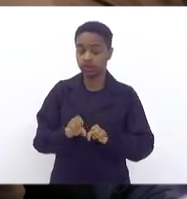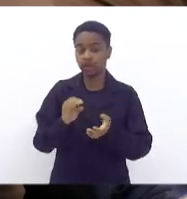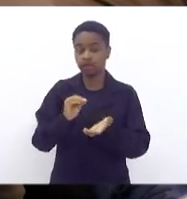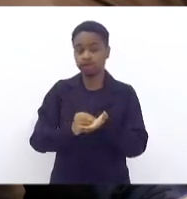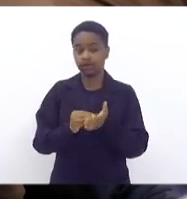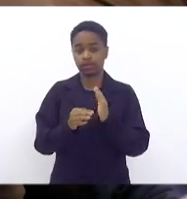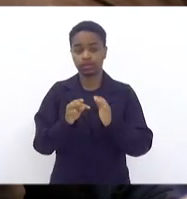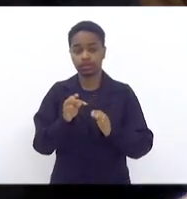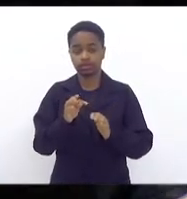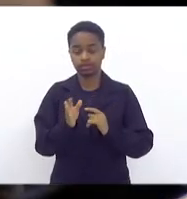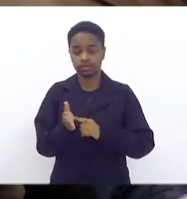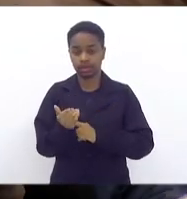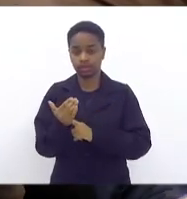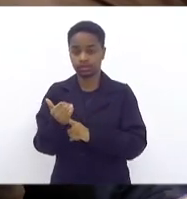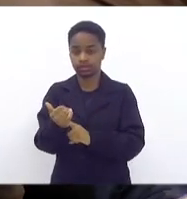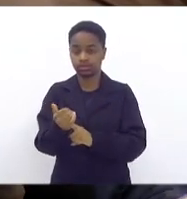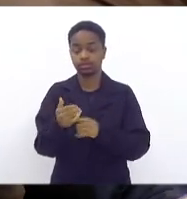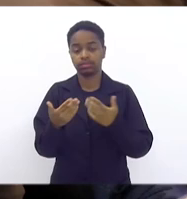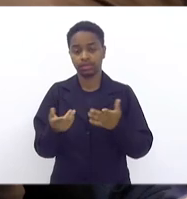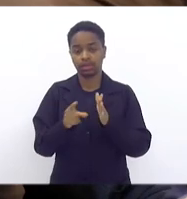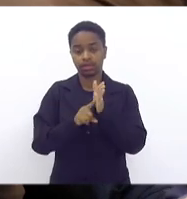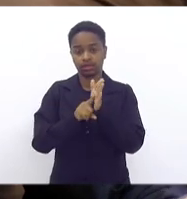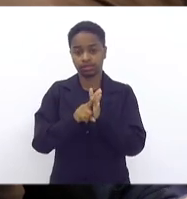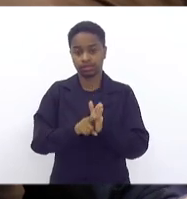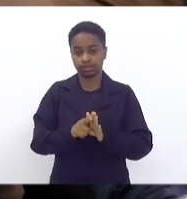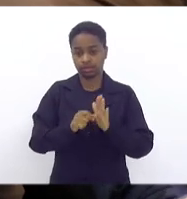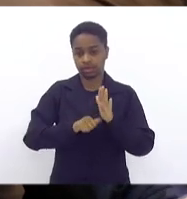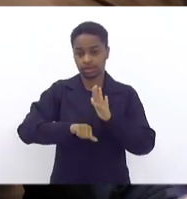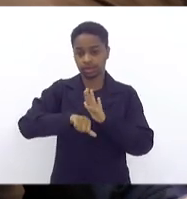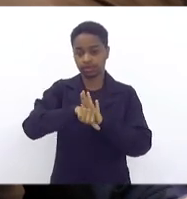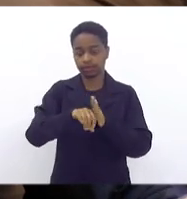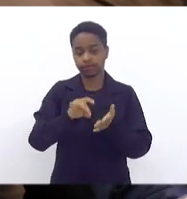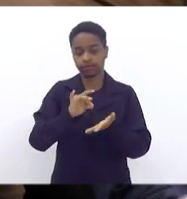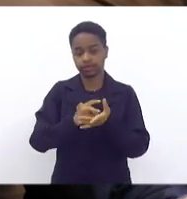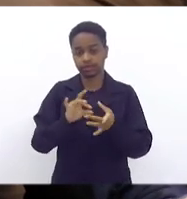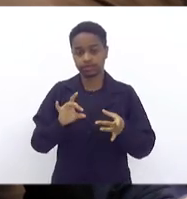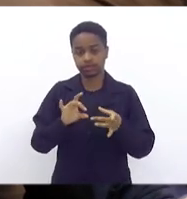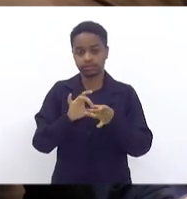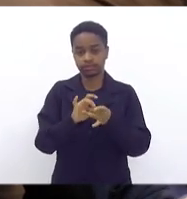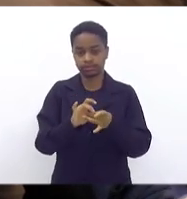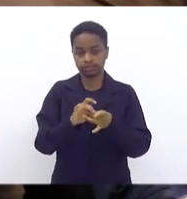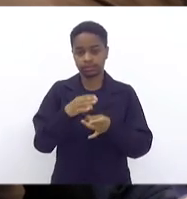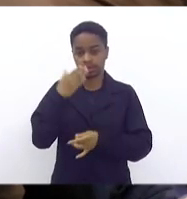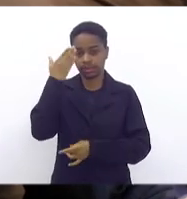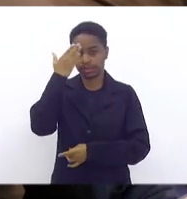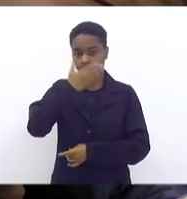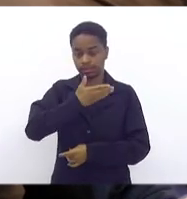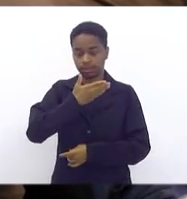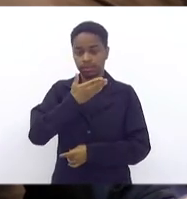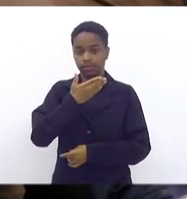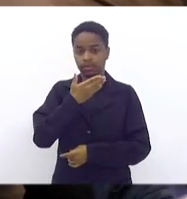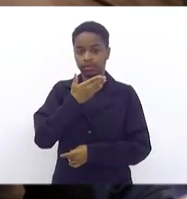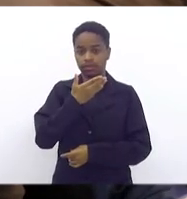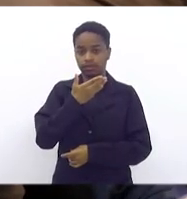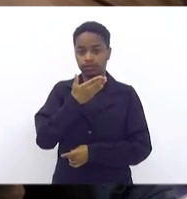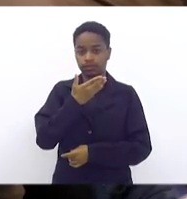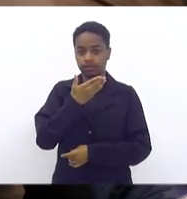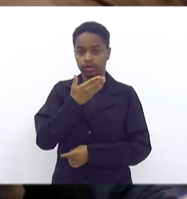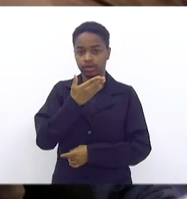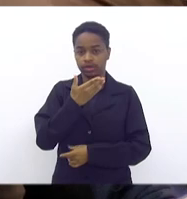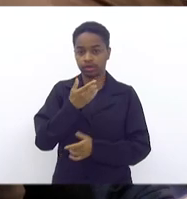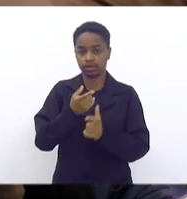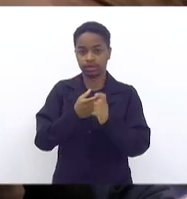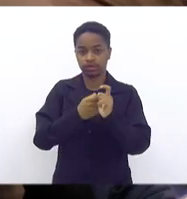tecnologia a investigação criminal ela fica muito atrelada as provas e que chamamos de provas